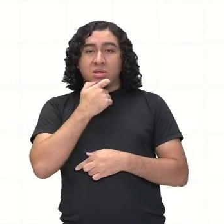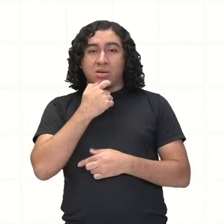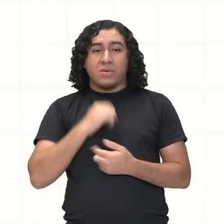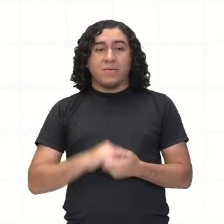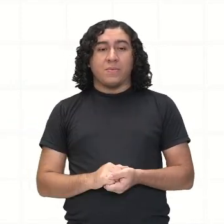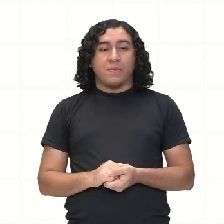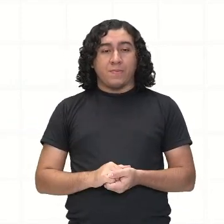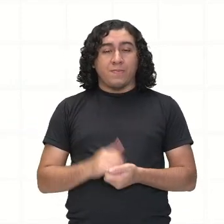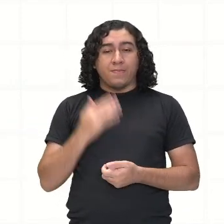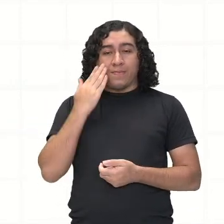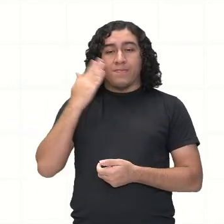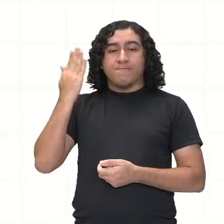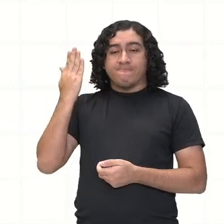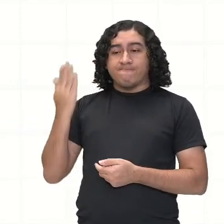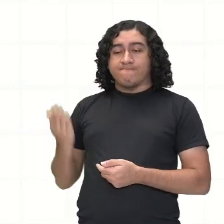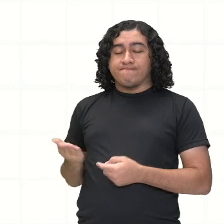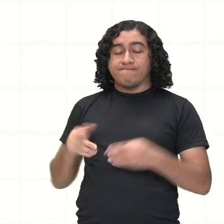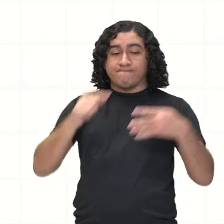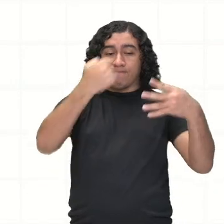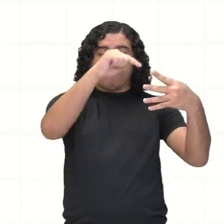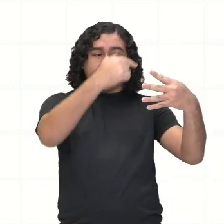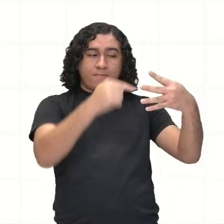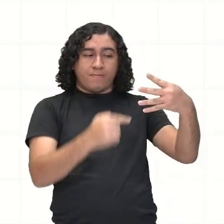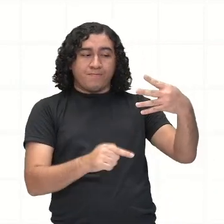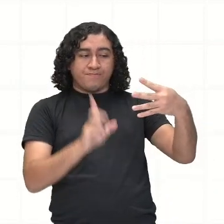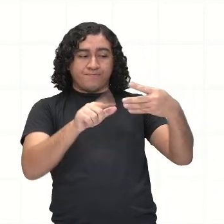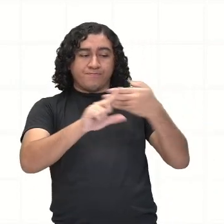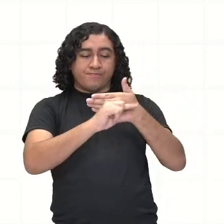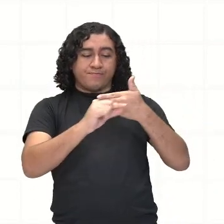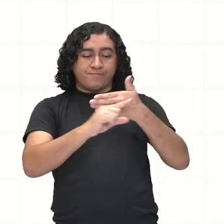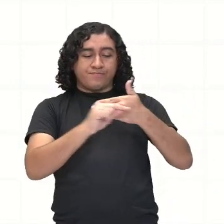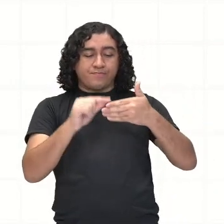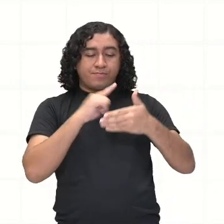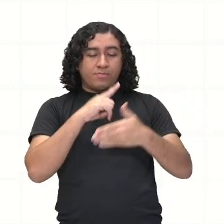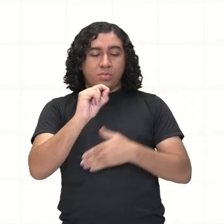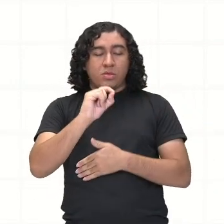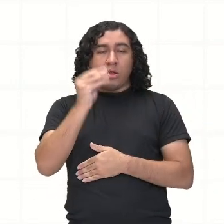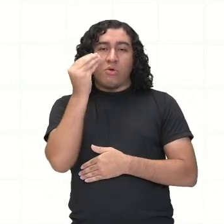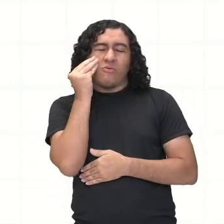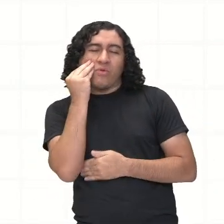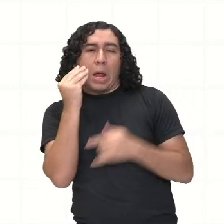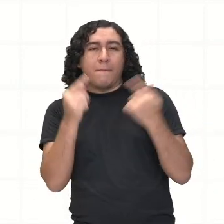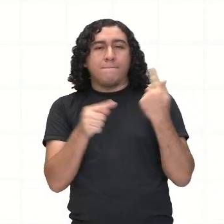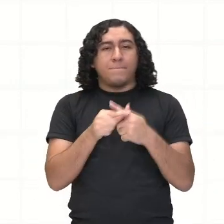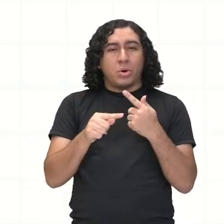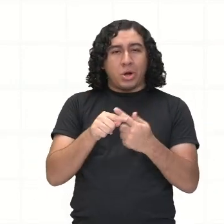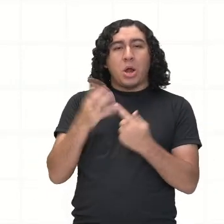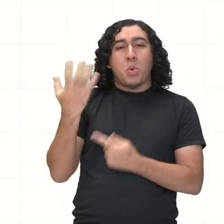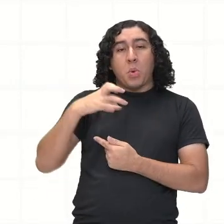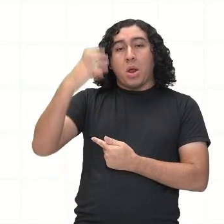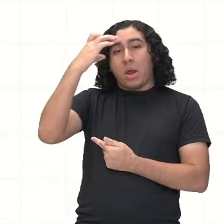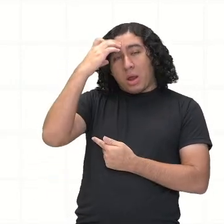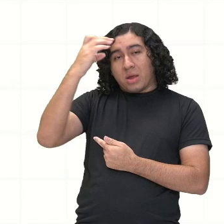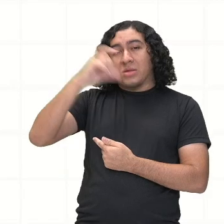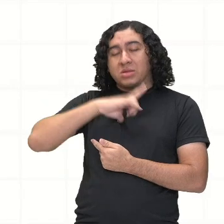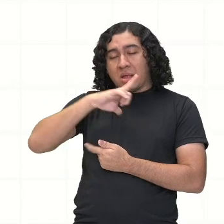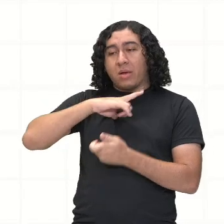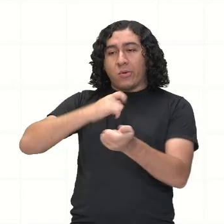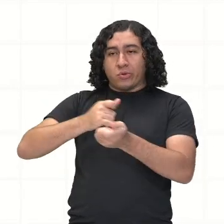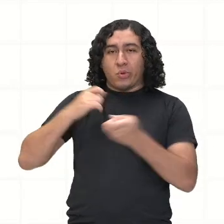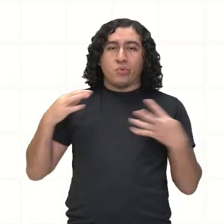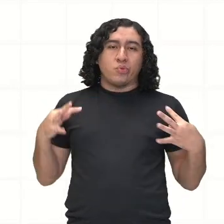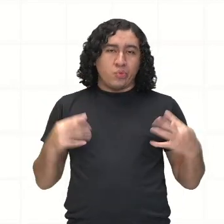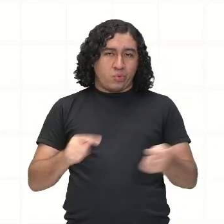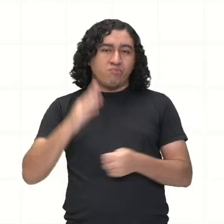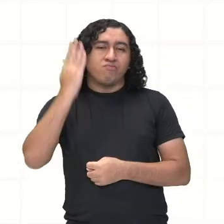Inglaterra. Então, cada um desses teóricos ele vai ali tentar justificar e legitimar o poder do rei, o